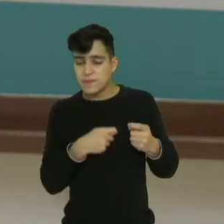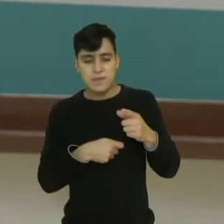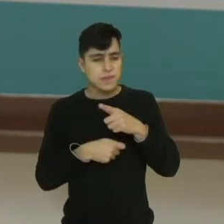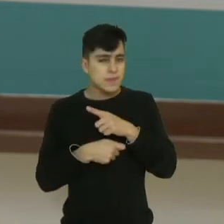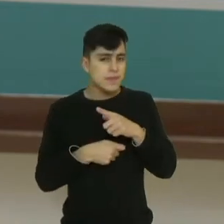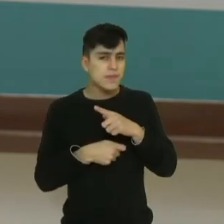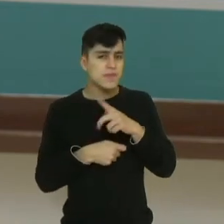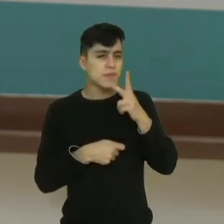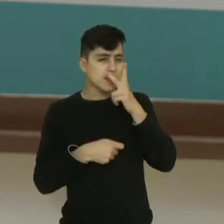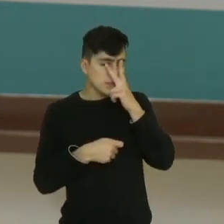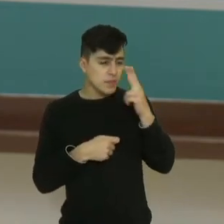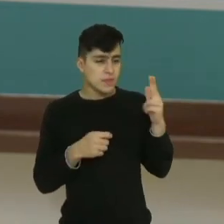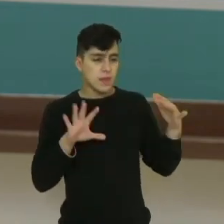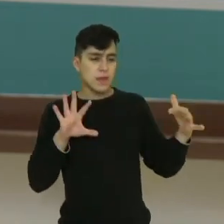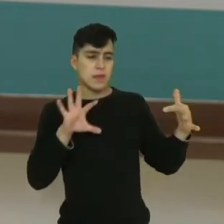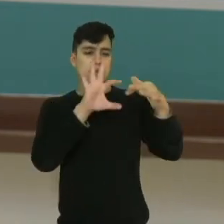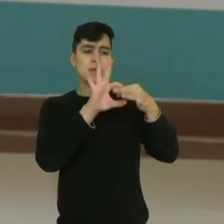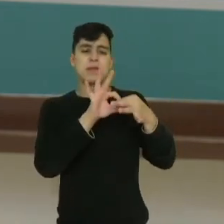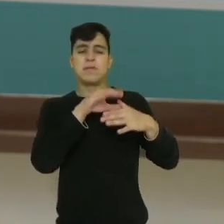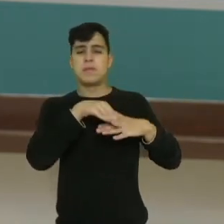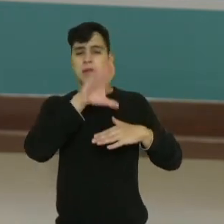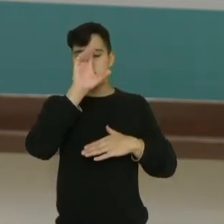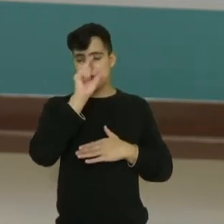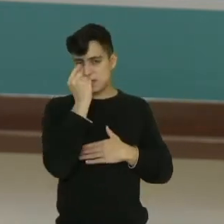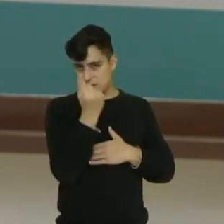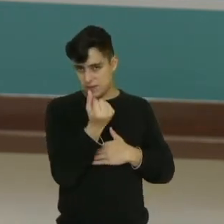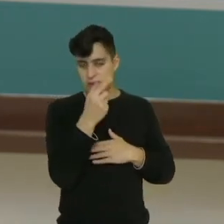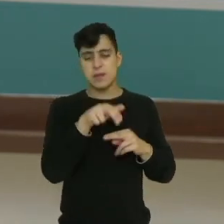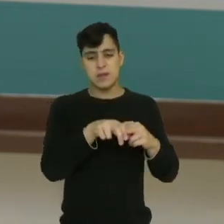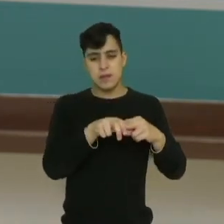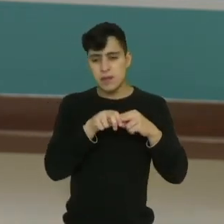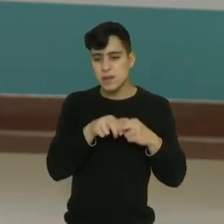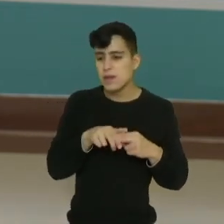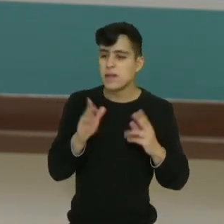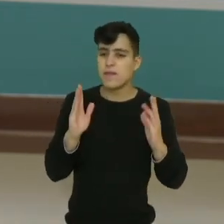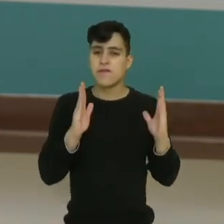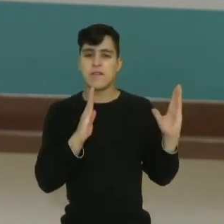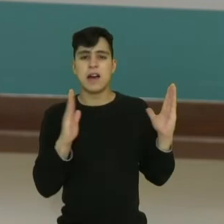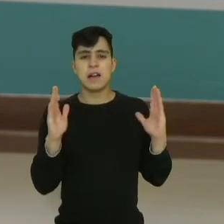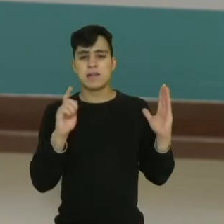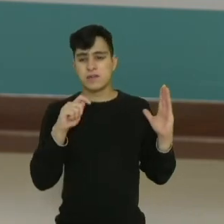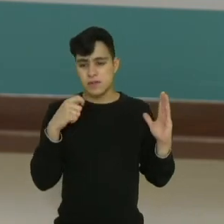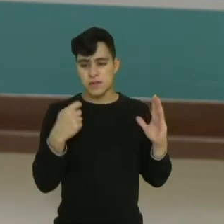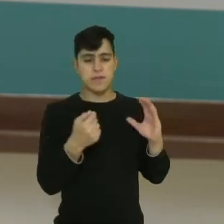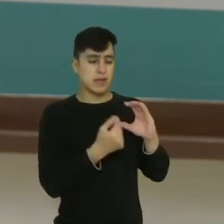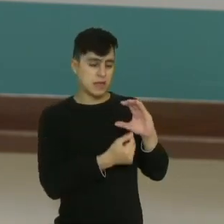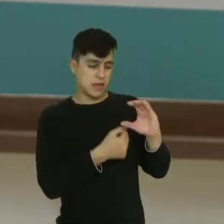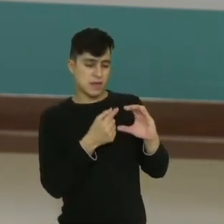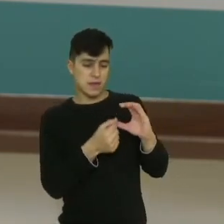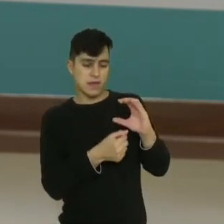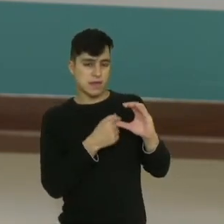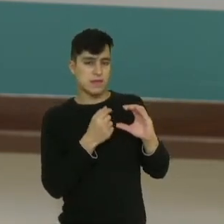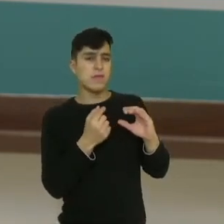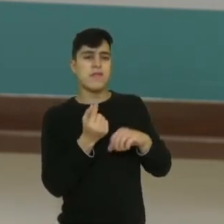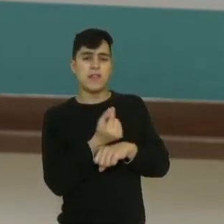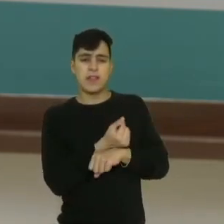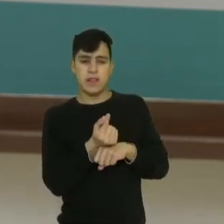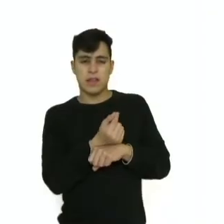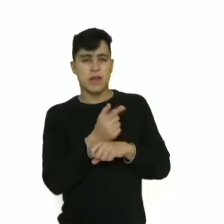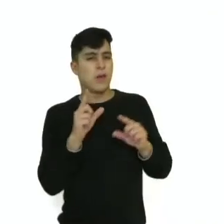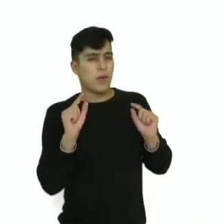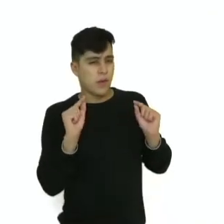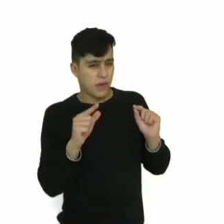uma conectividade em termos financeiros. Por isso que esta fase é chamada de capitalismo financeiro. Nela nós vamos